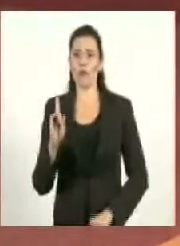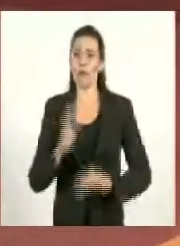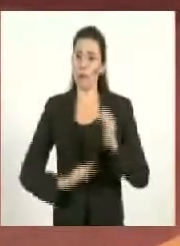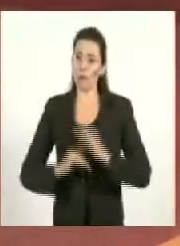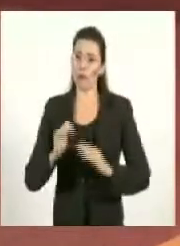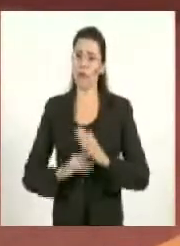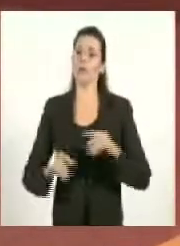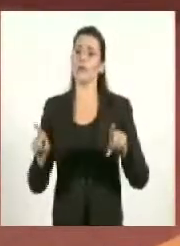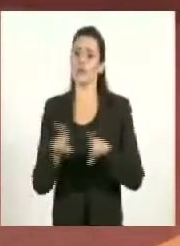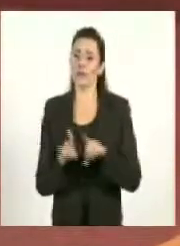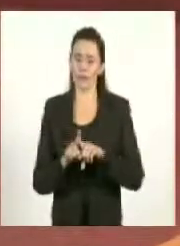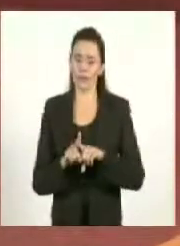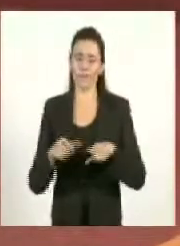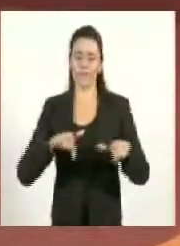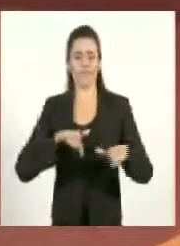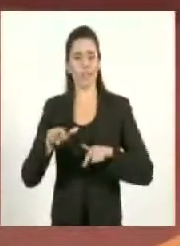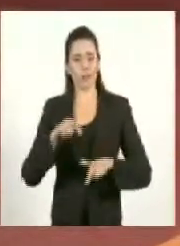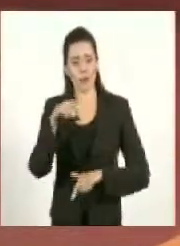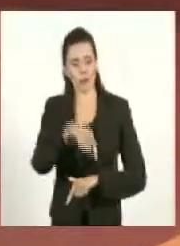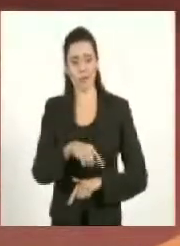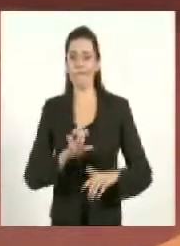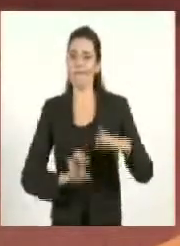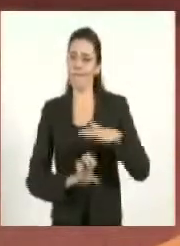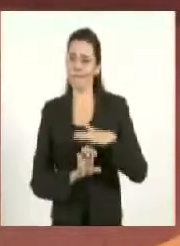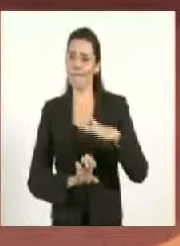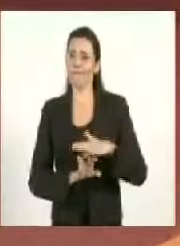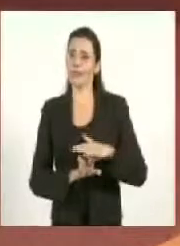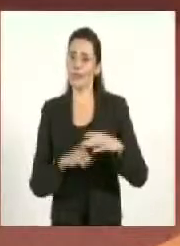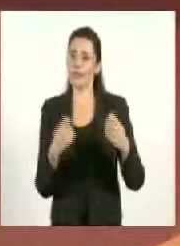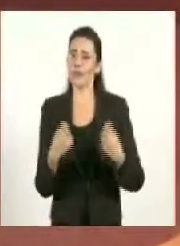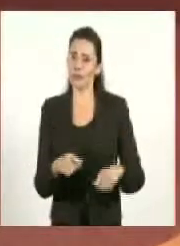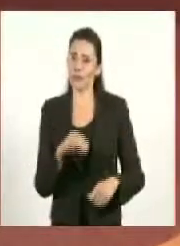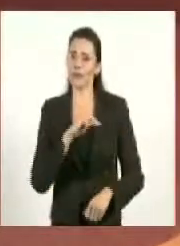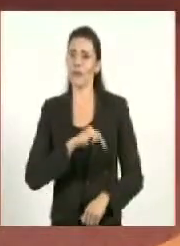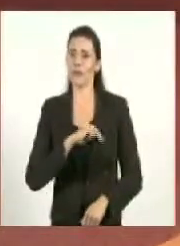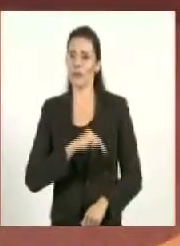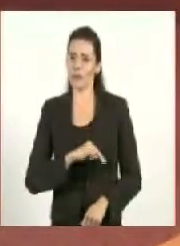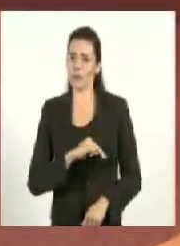os funcionários dessas empresas que precisam do seu salário para viver.